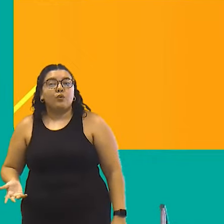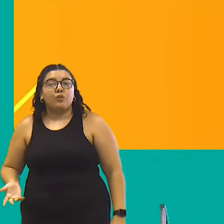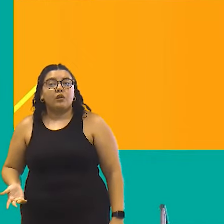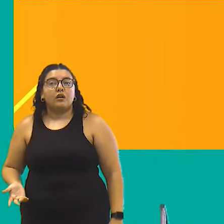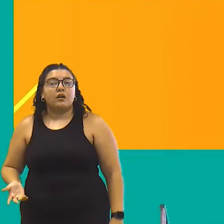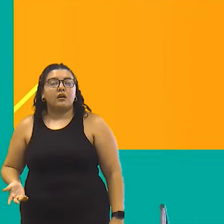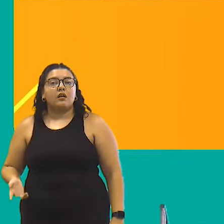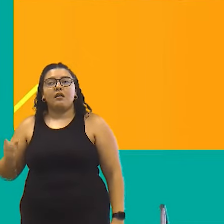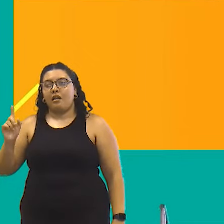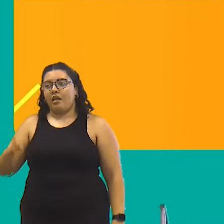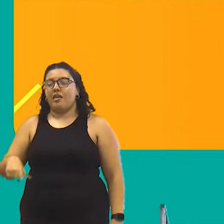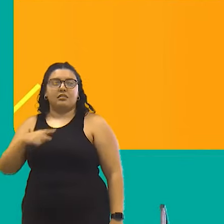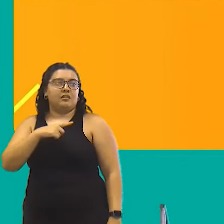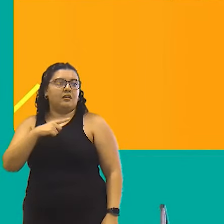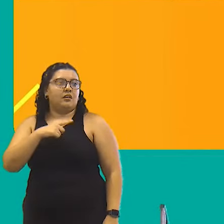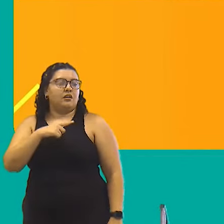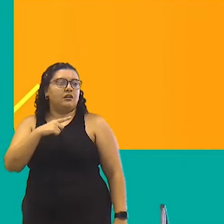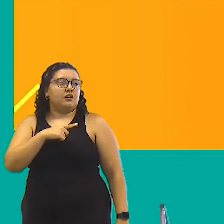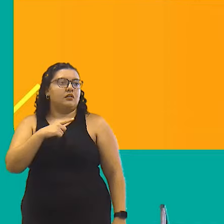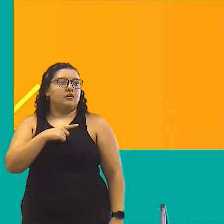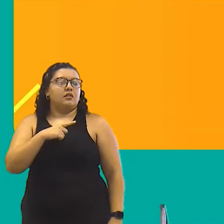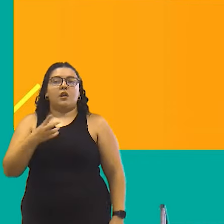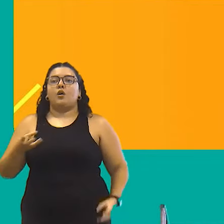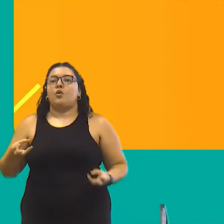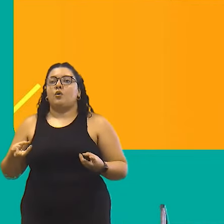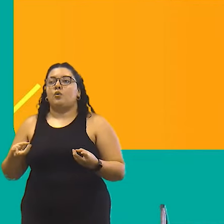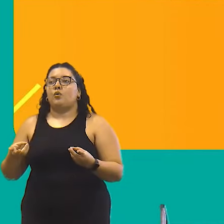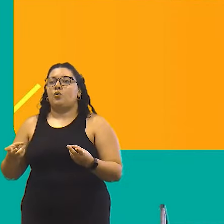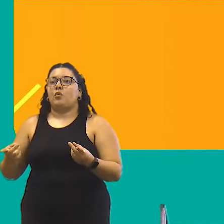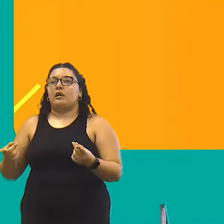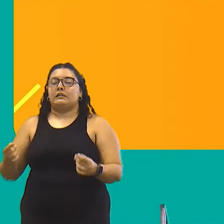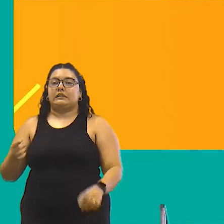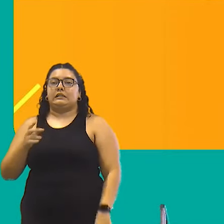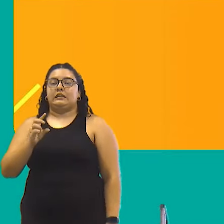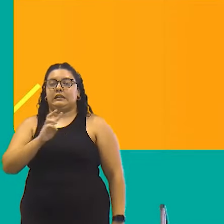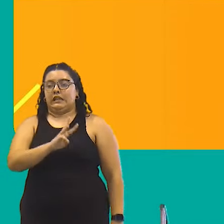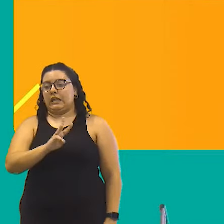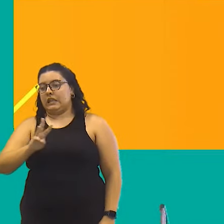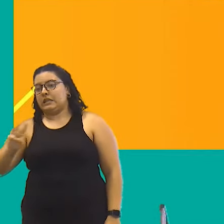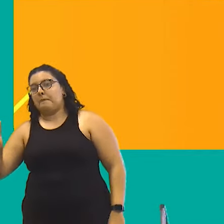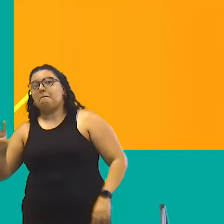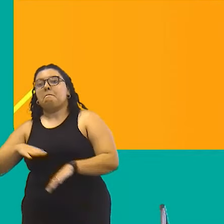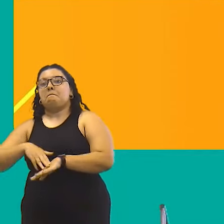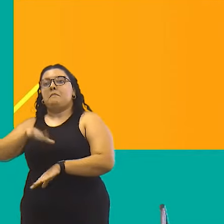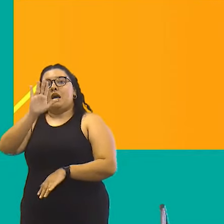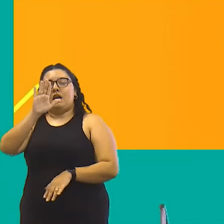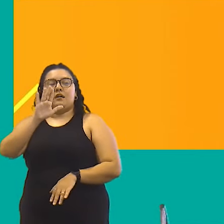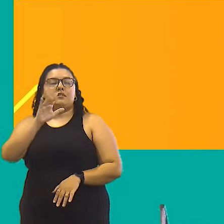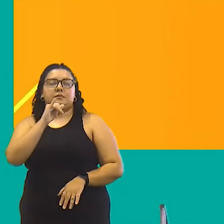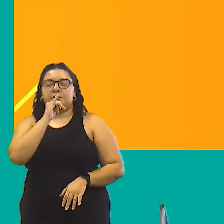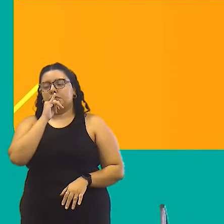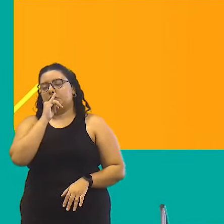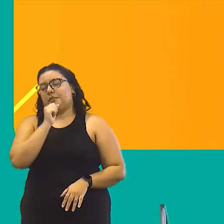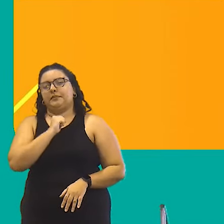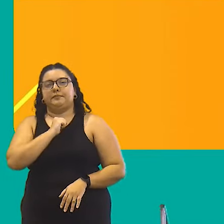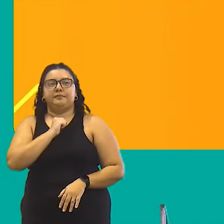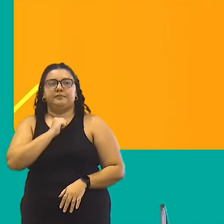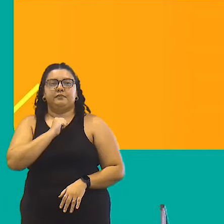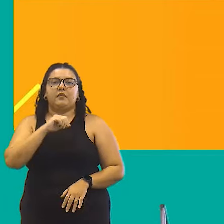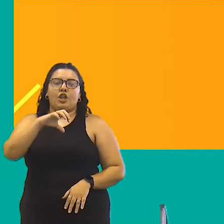É aquela que tem uma quantidade de Ws maior. Você tem a lâmpada